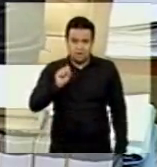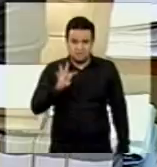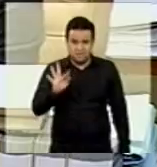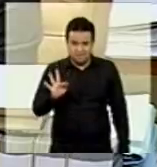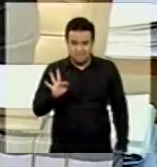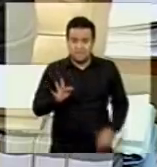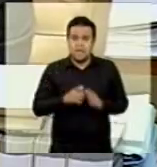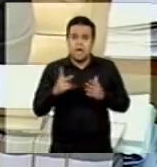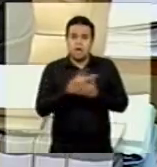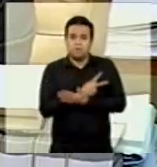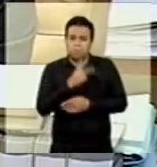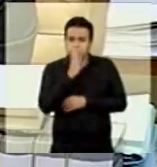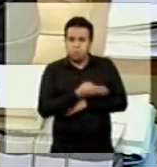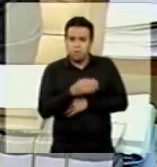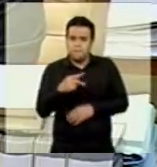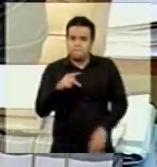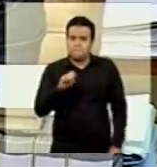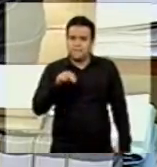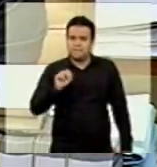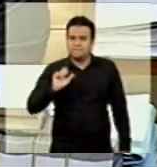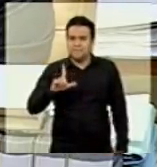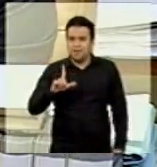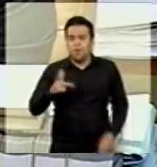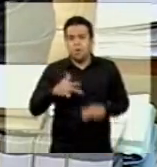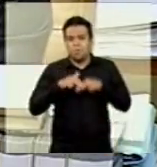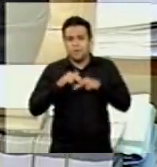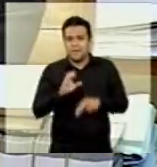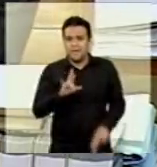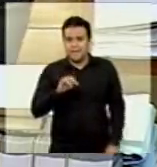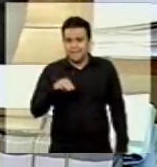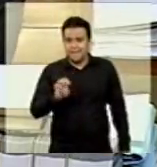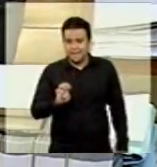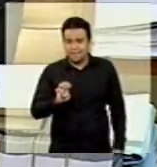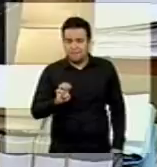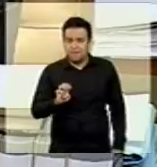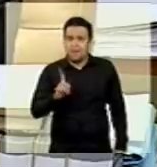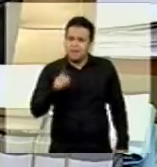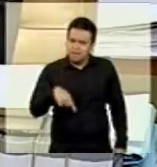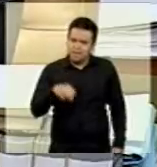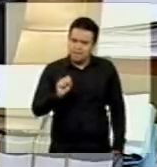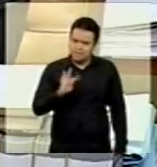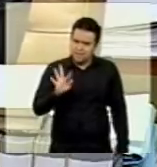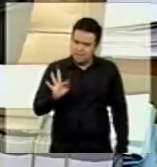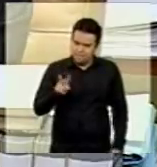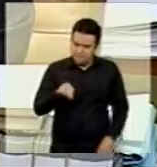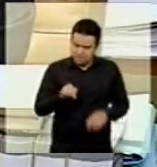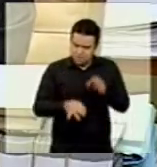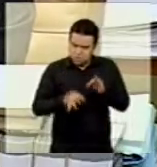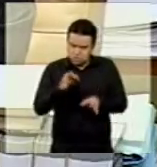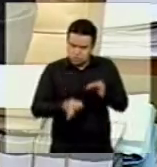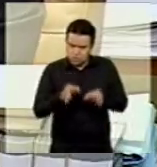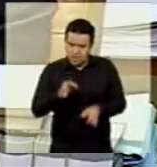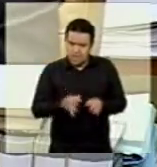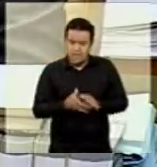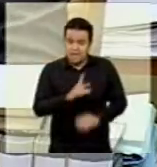eventualmente sofrer uma acusação penal por suposta prática criminosa, será a Corte Suprema que o